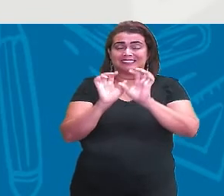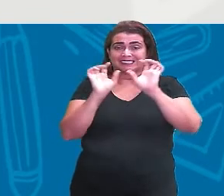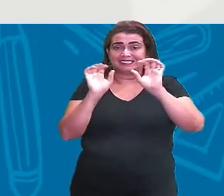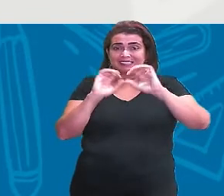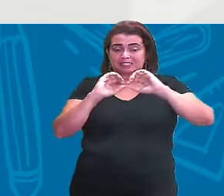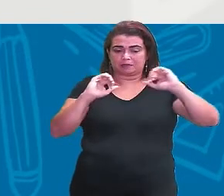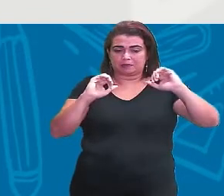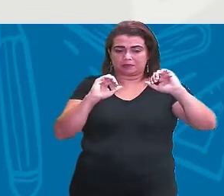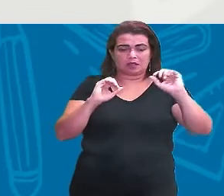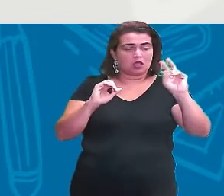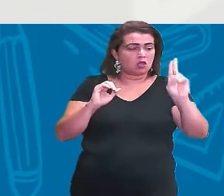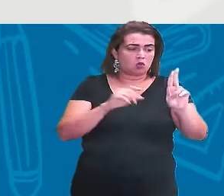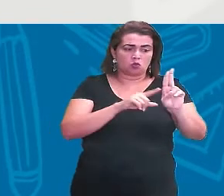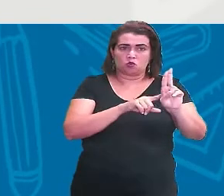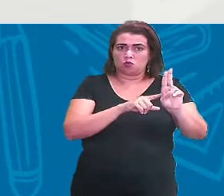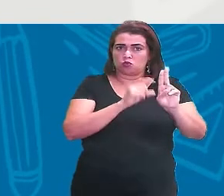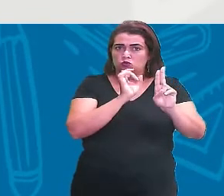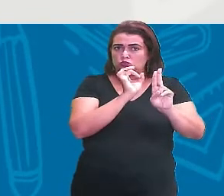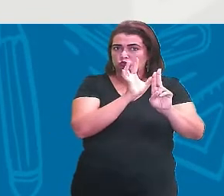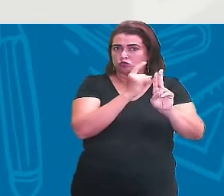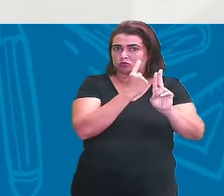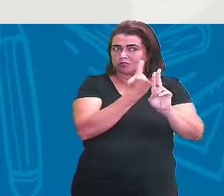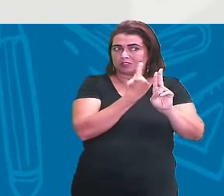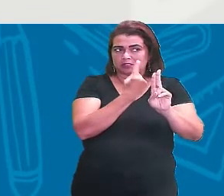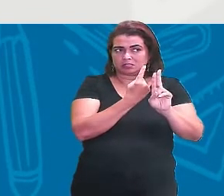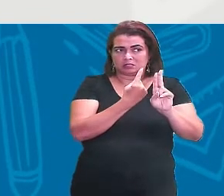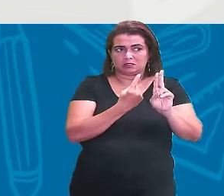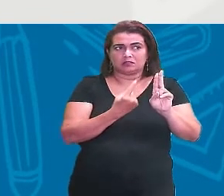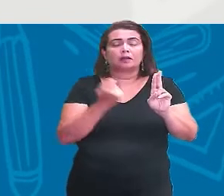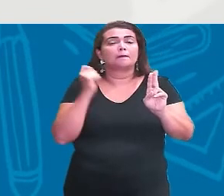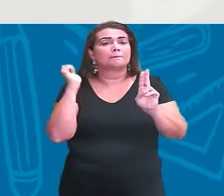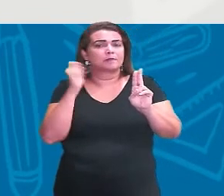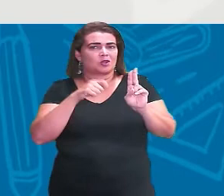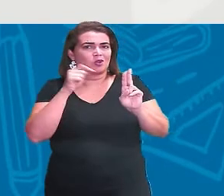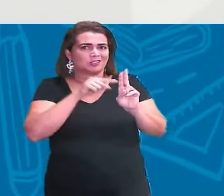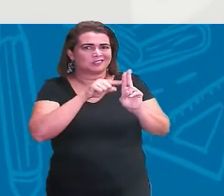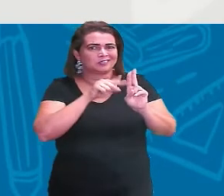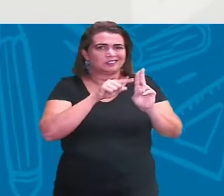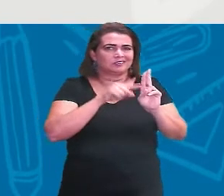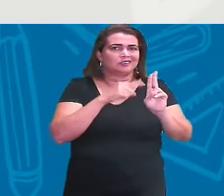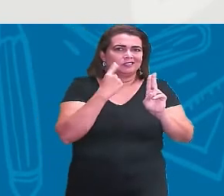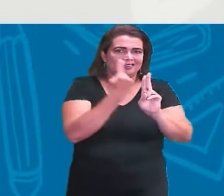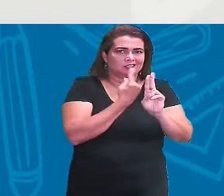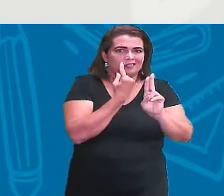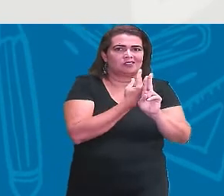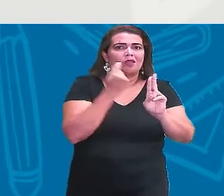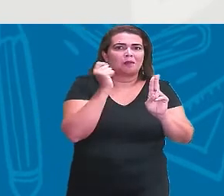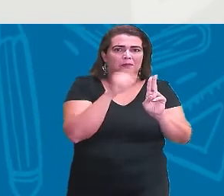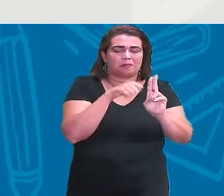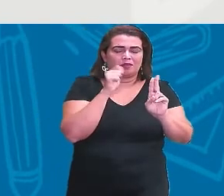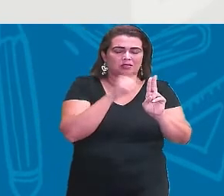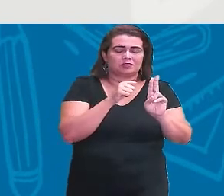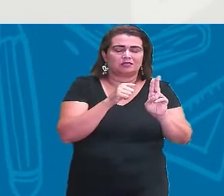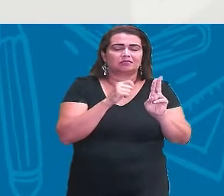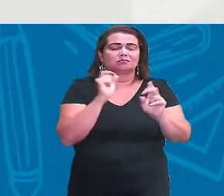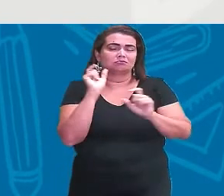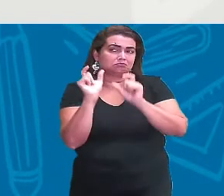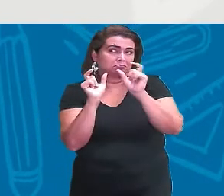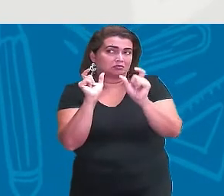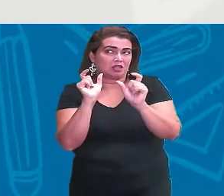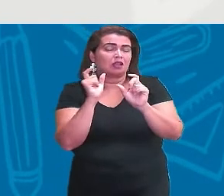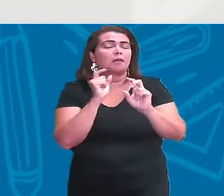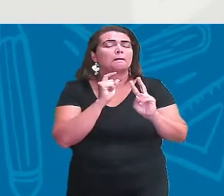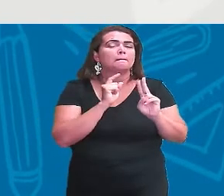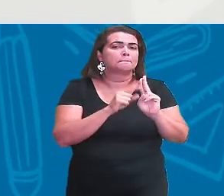sílaba sozinha. Lembra que eu falei que as vogais, elas podem ficar sozinhas em algumas palavras. Elas vão ter